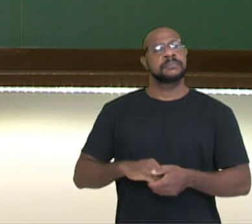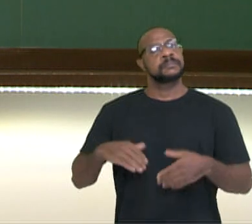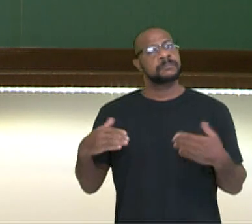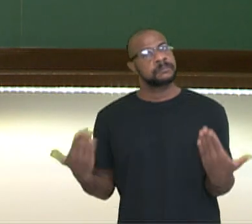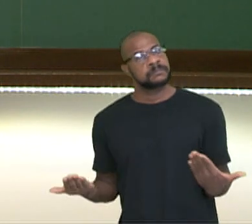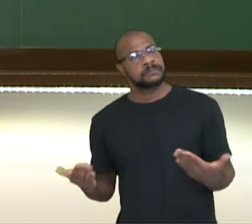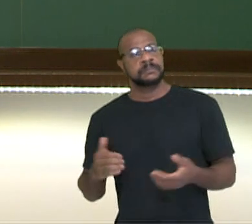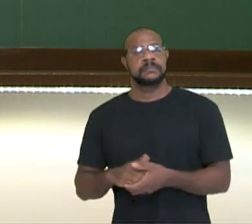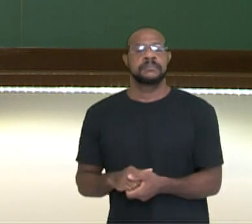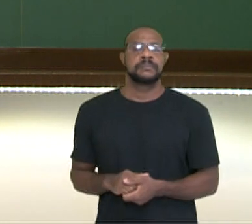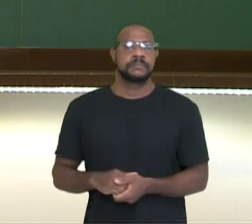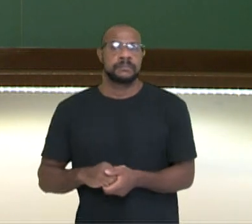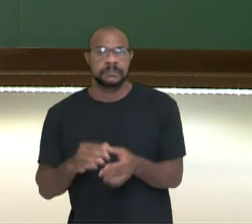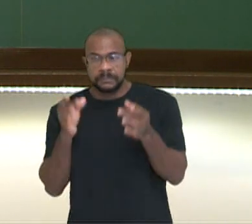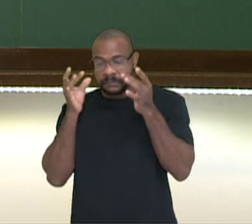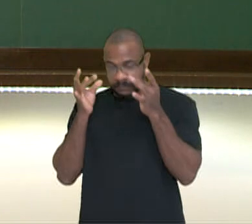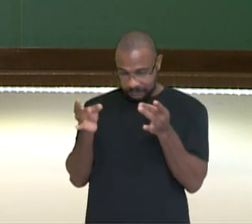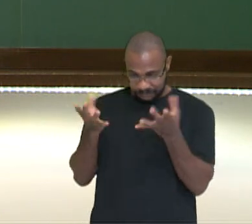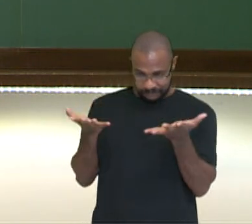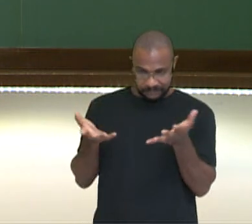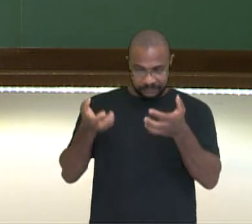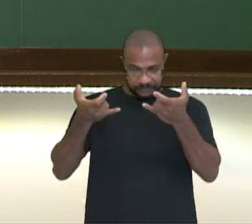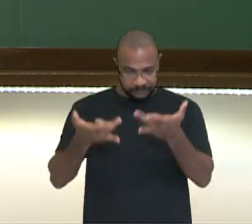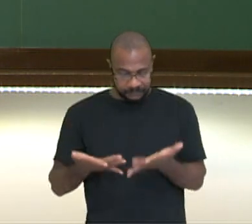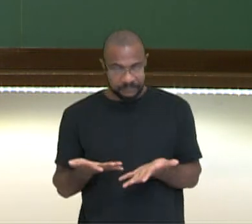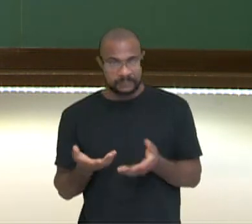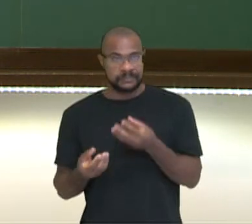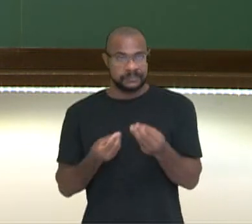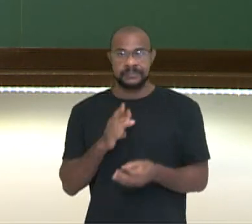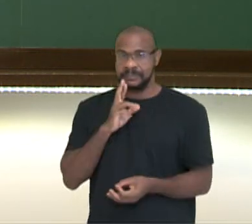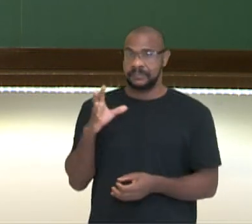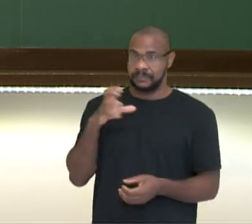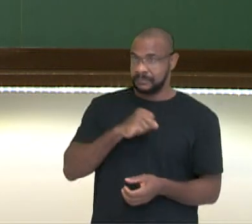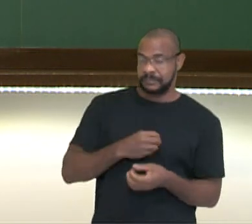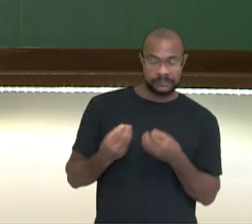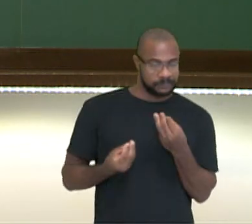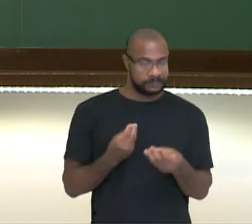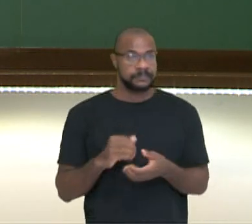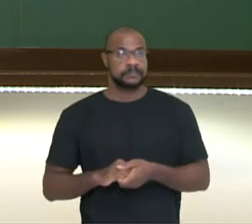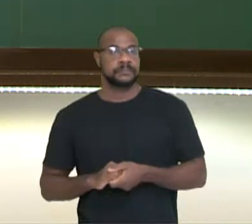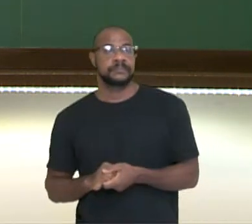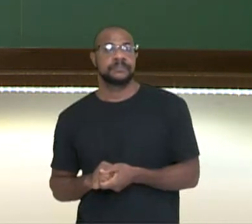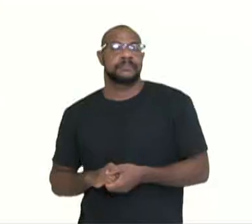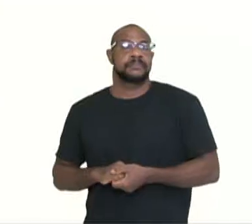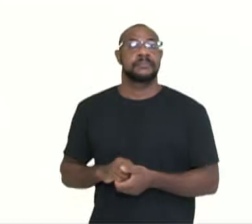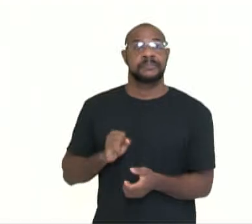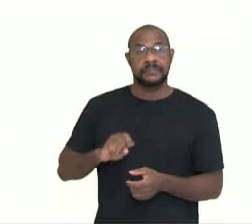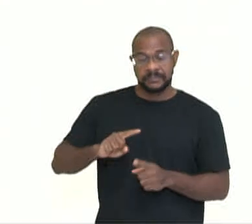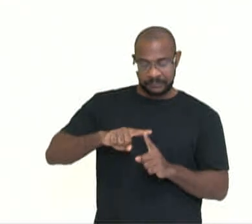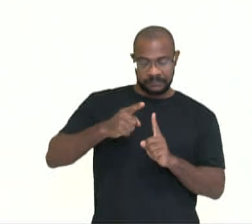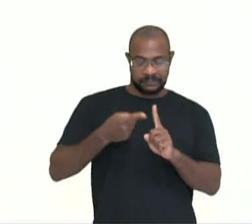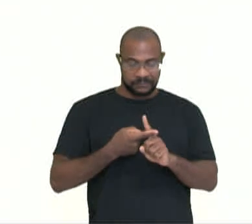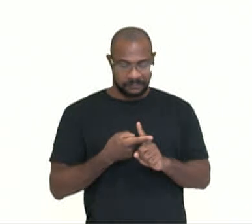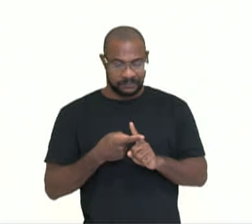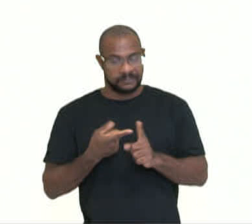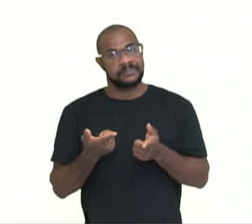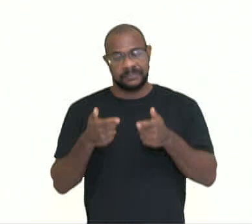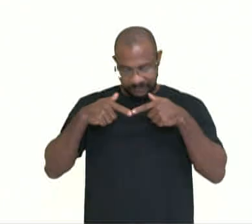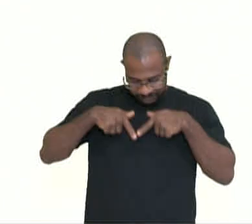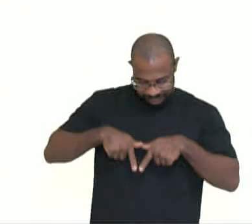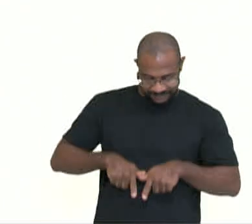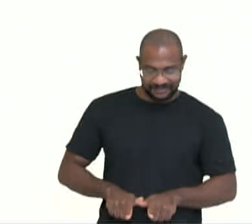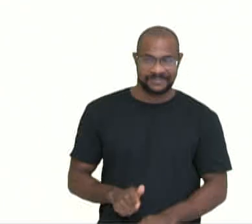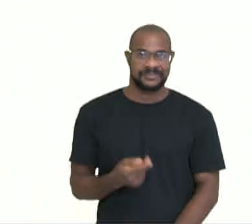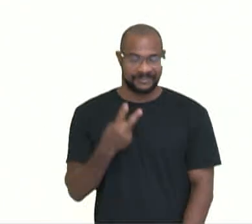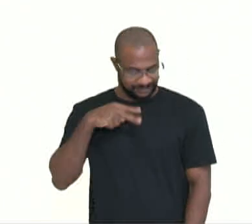Essa questão, se você prestou atenção na explicação, você respondeu bem rapidinho, né? Olha só, gente. Caso esteja grávida de gêmeos, pode ser que